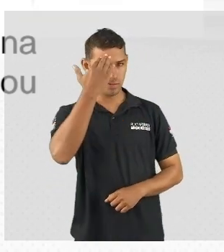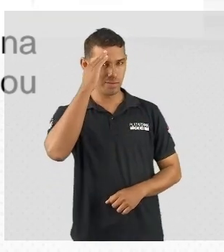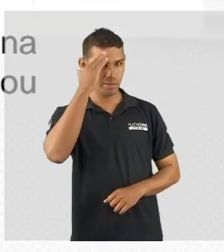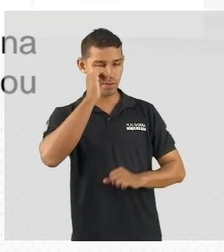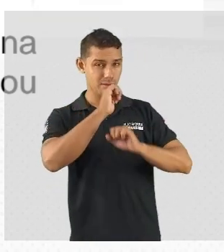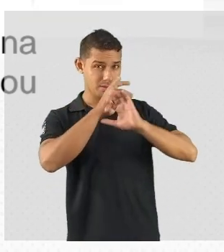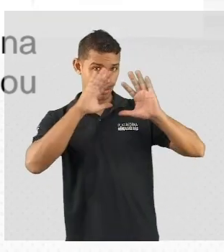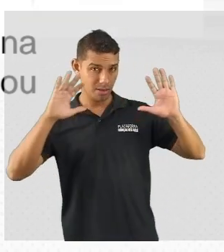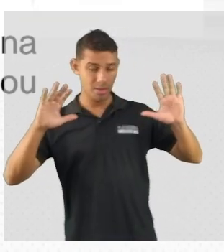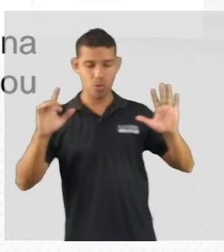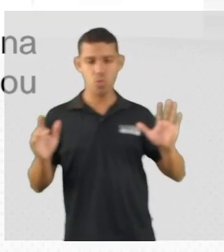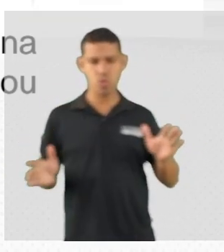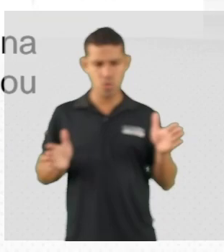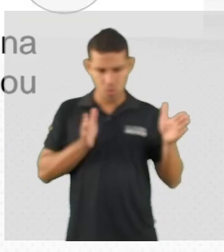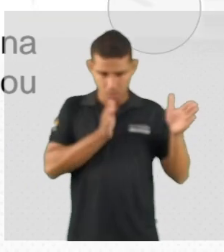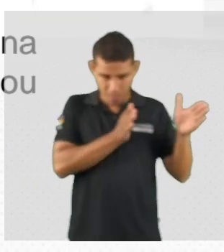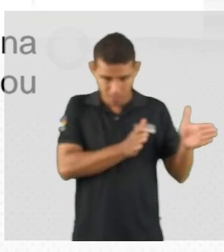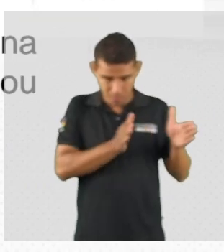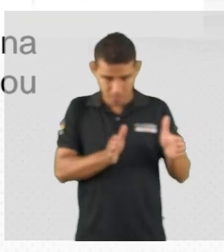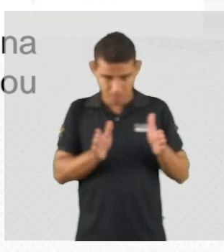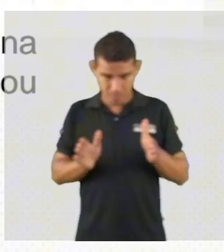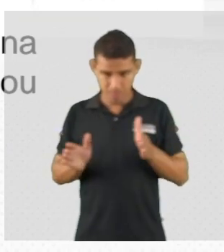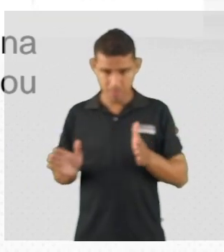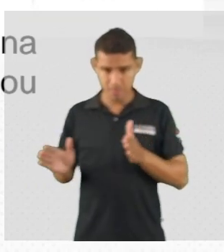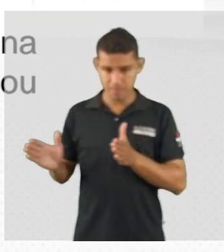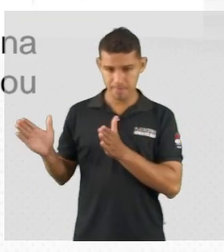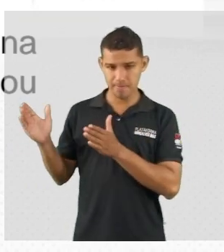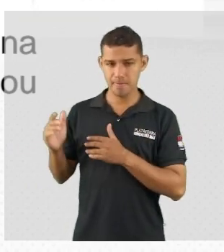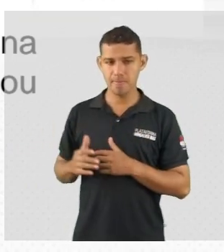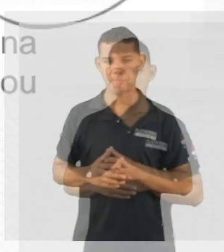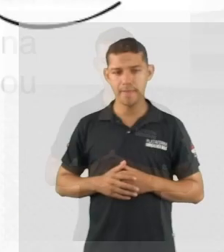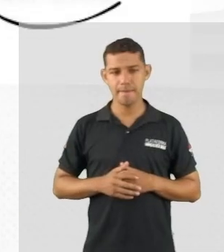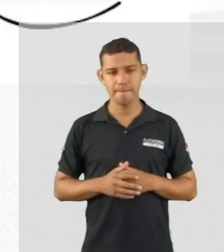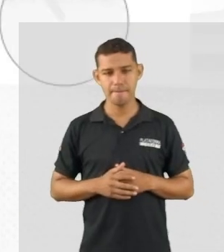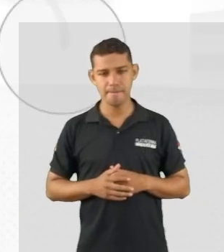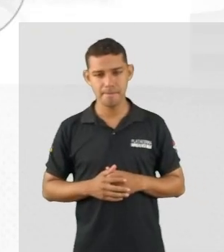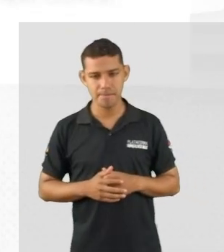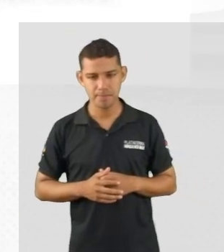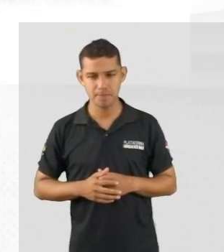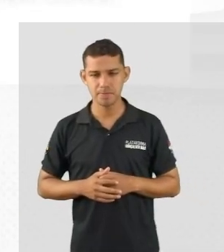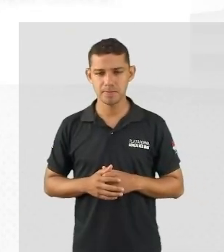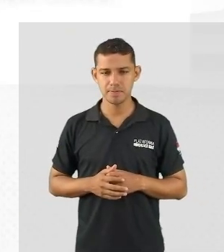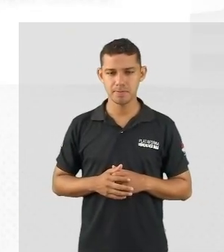o que cada um desses anos eles vão estar